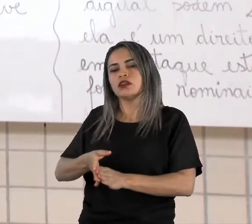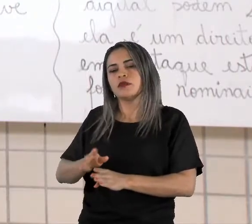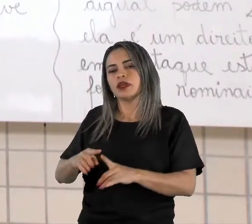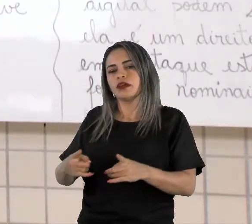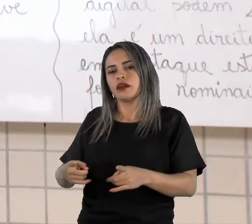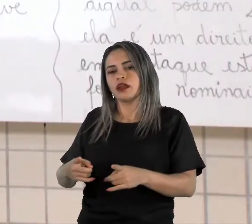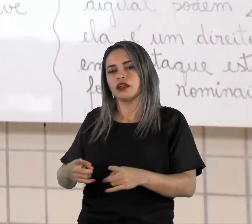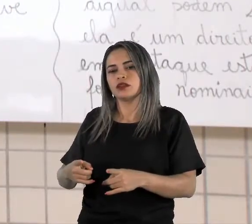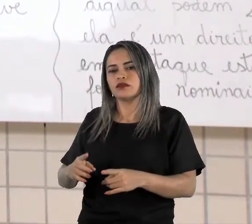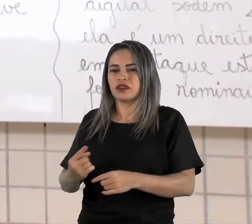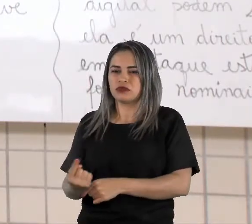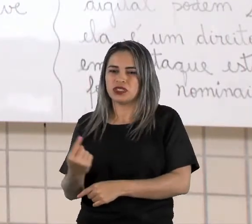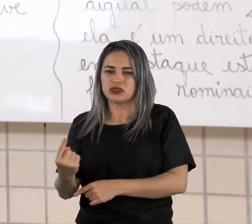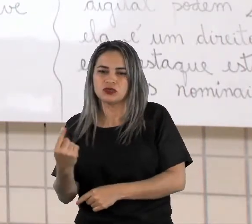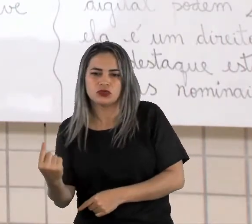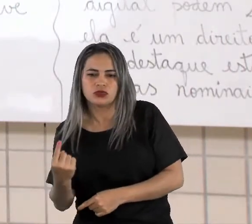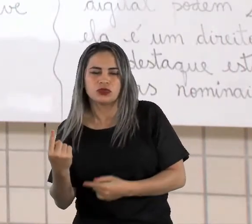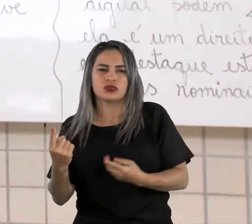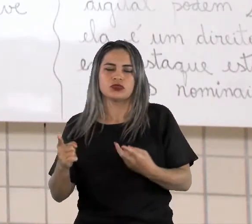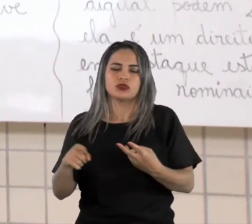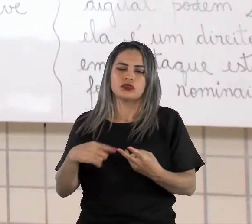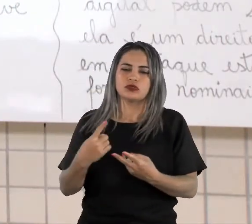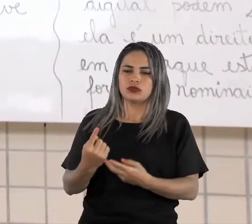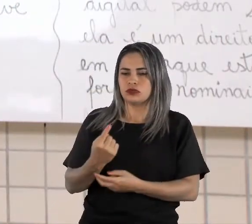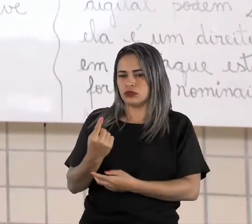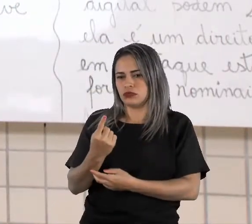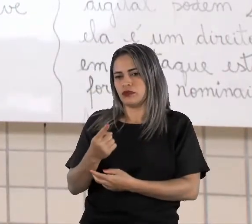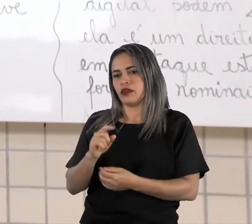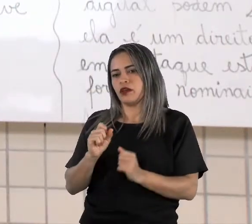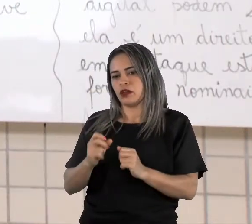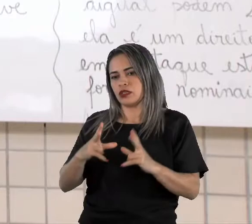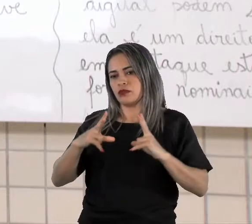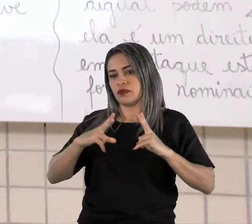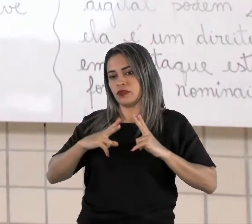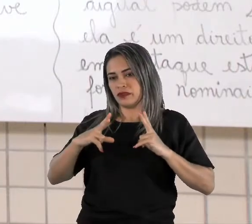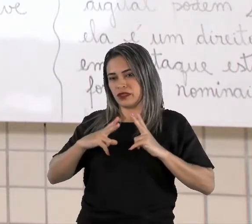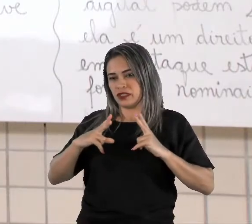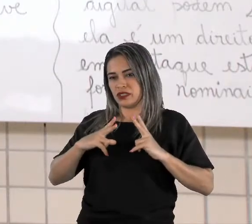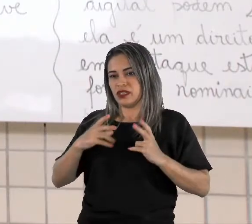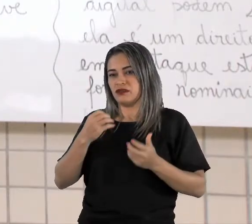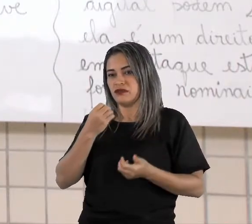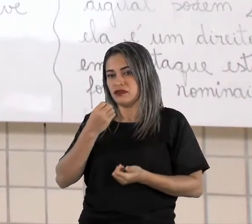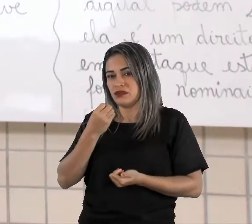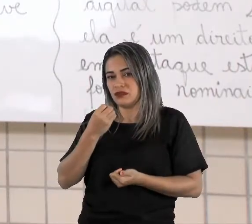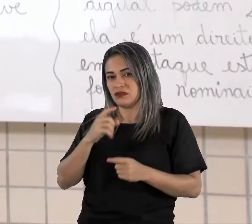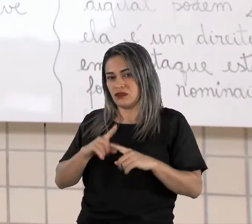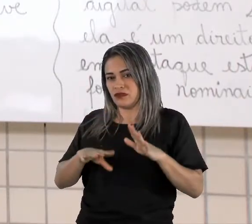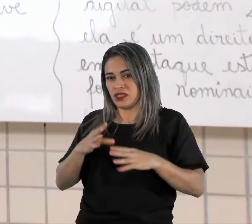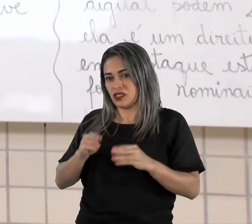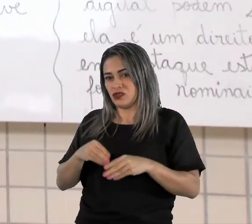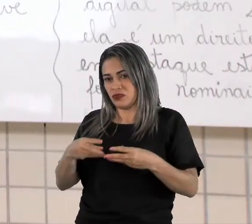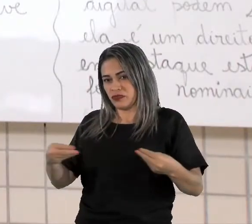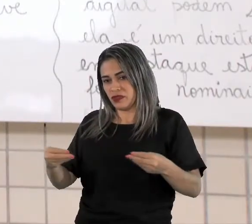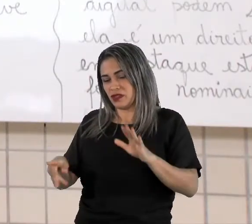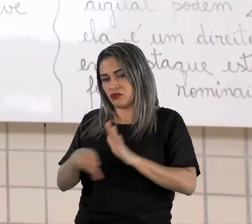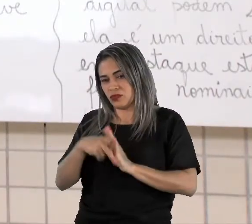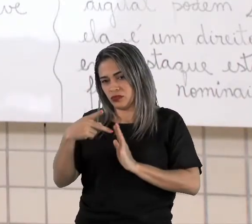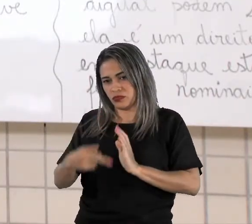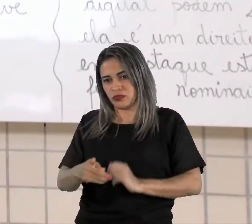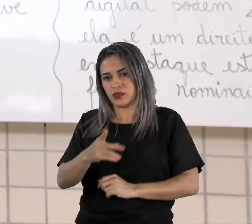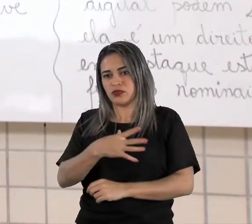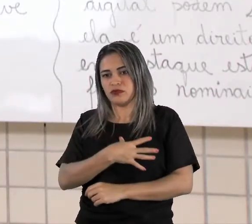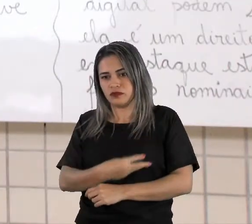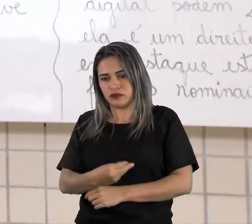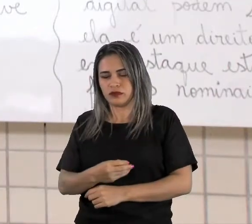fiquem assim tão sozinhos, né? Tão sozinhos, e que a privacidade assim não vai ser um privilégio deles, né? Então ele